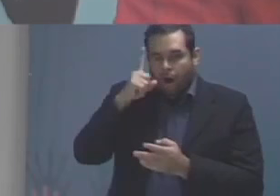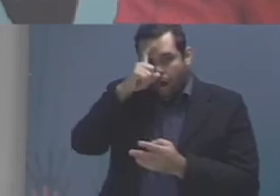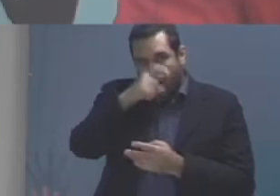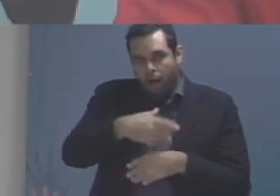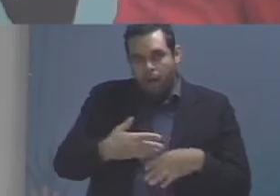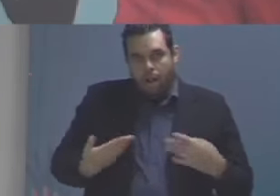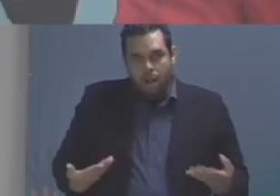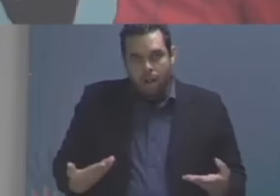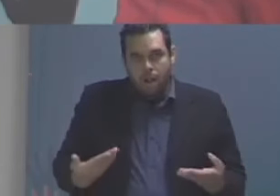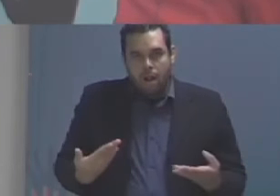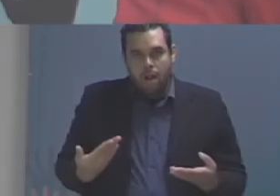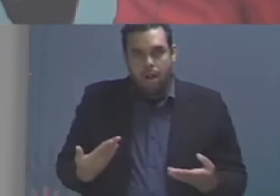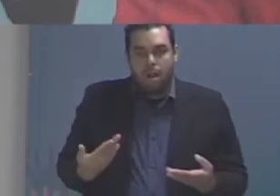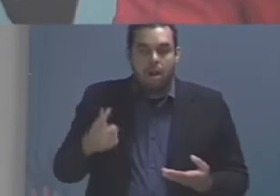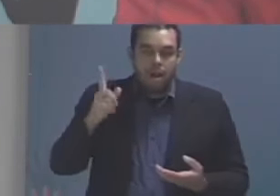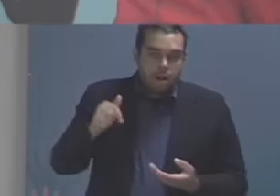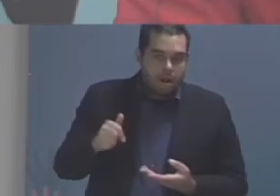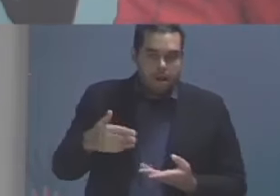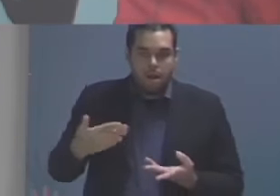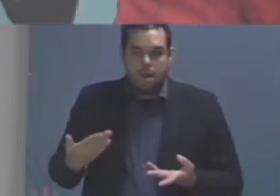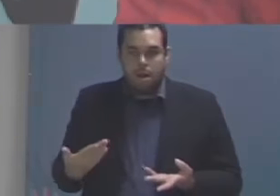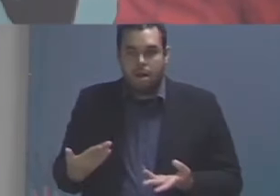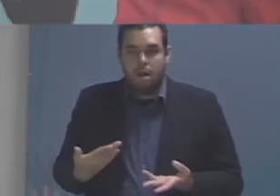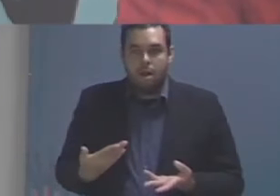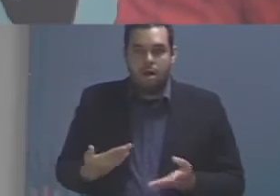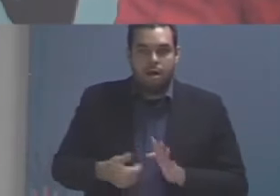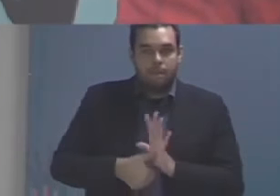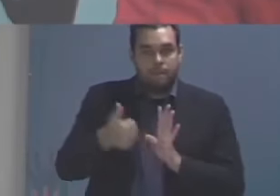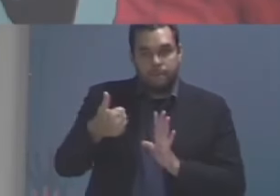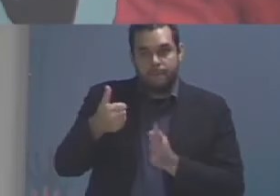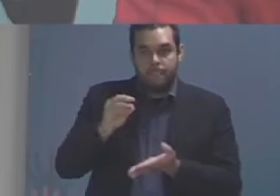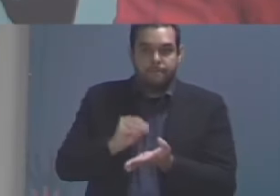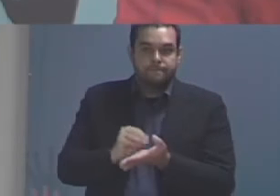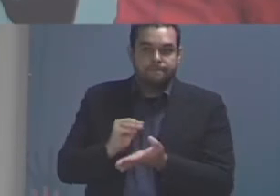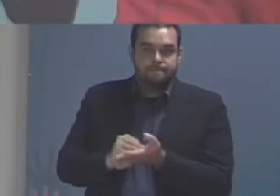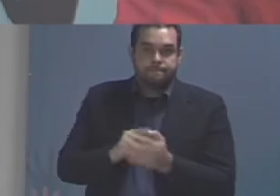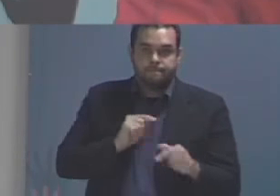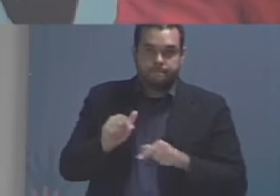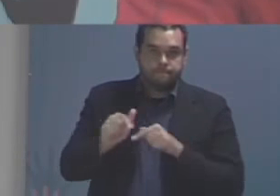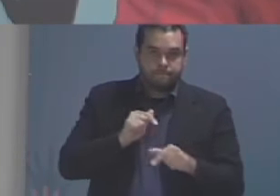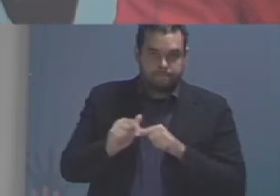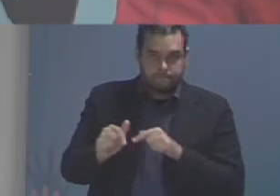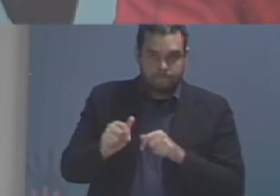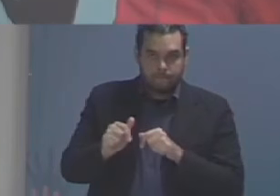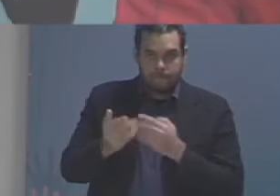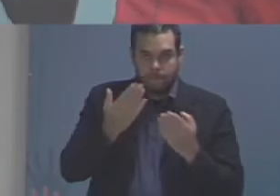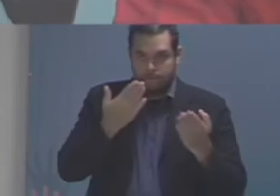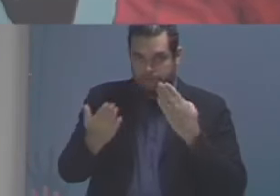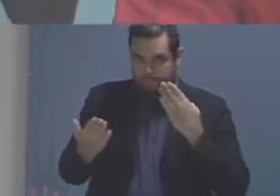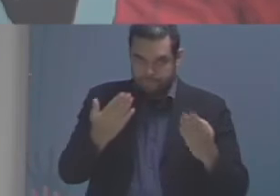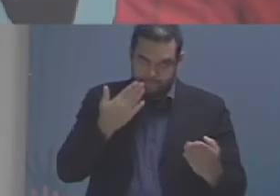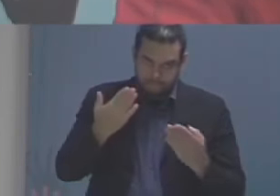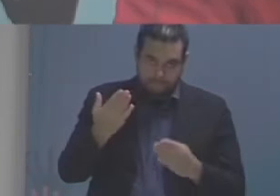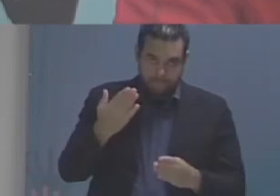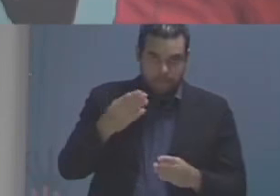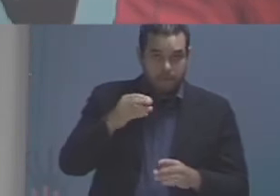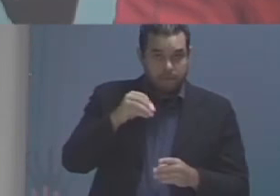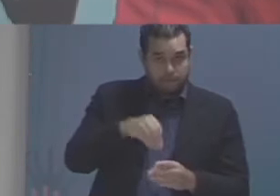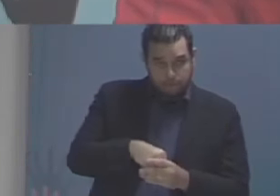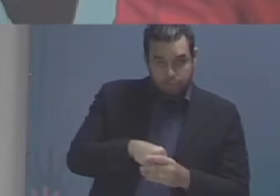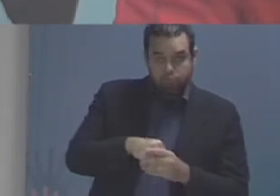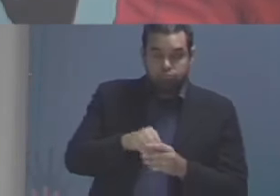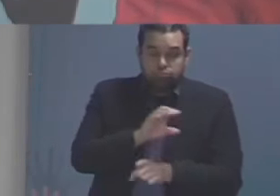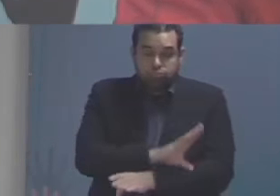complicada, que são, primeiro, a falta de trabalhadores, trabalhadoras psicólogos, a ausência de